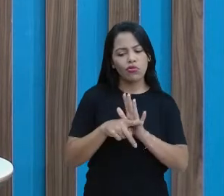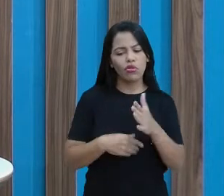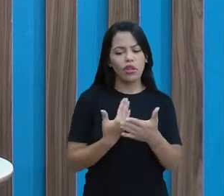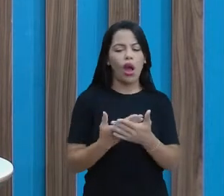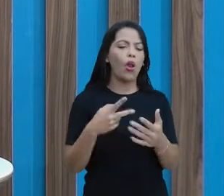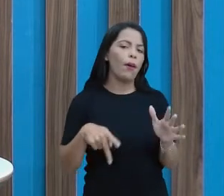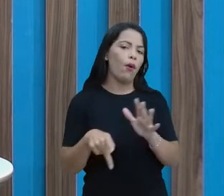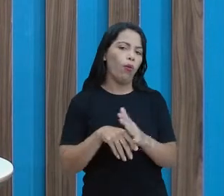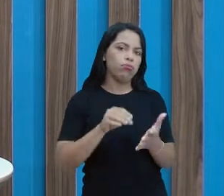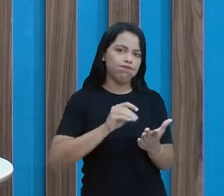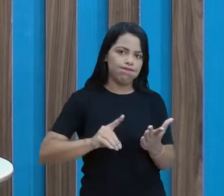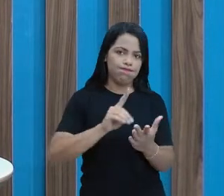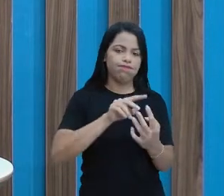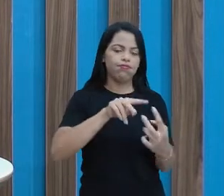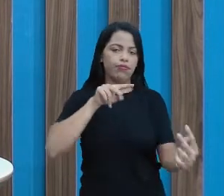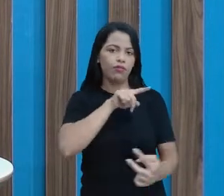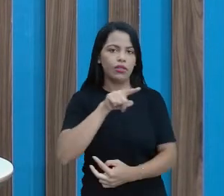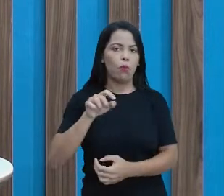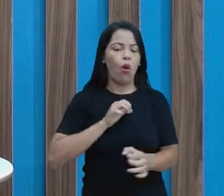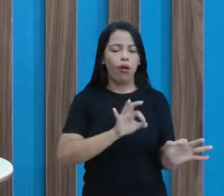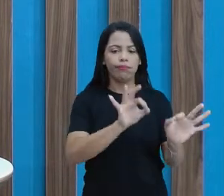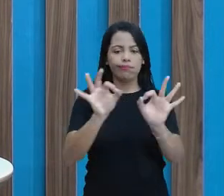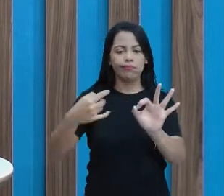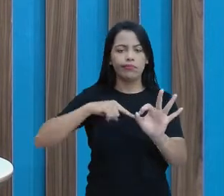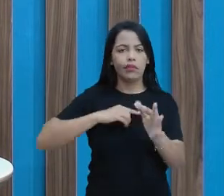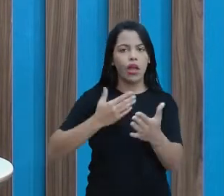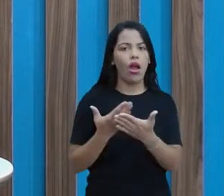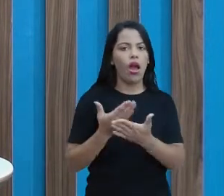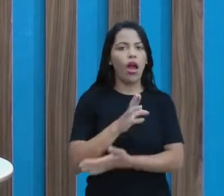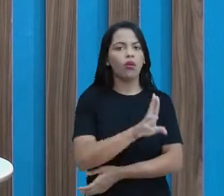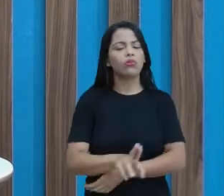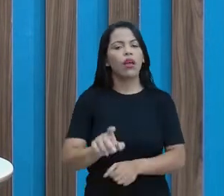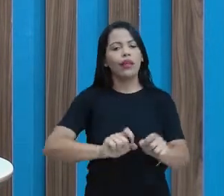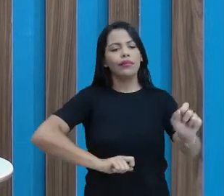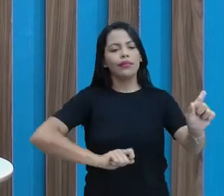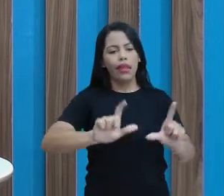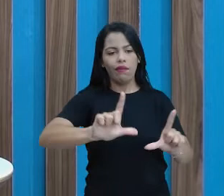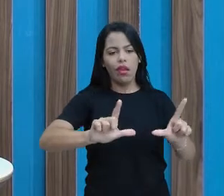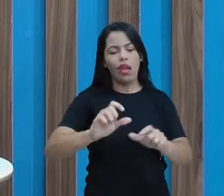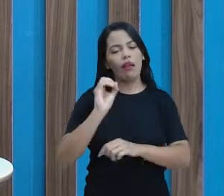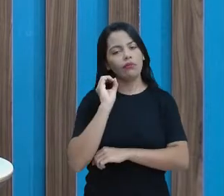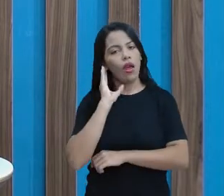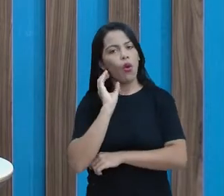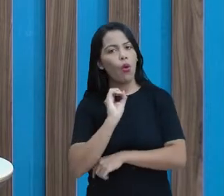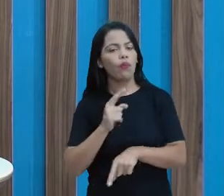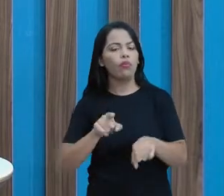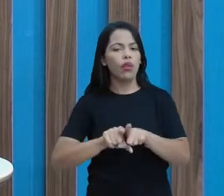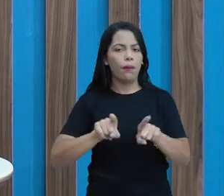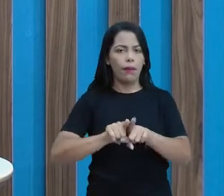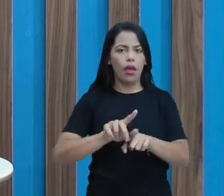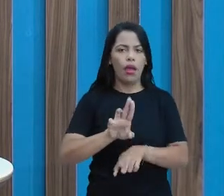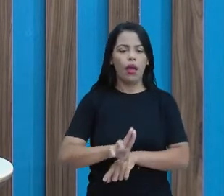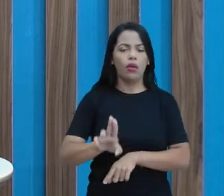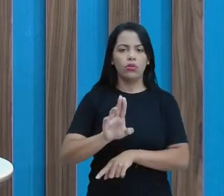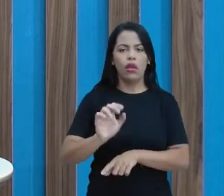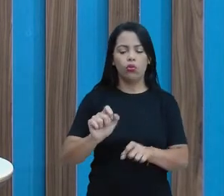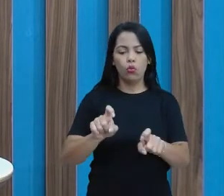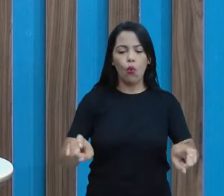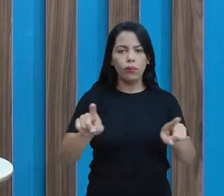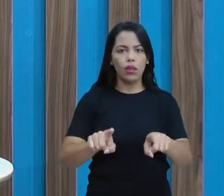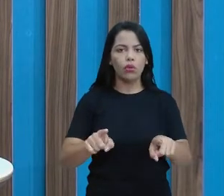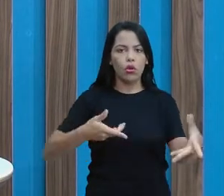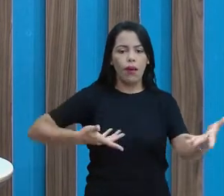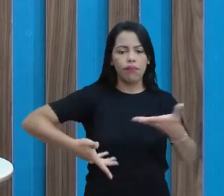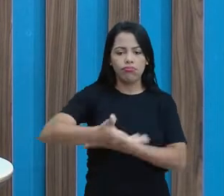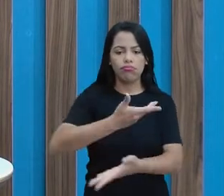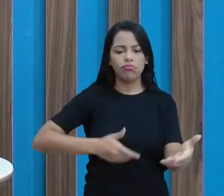aula digital. Você pode assistir a nossa aula aí pela TV, pelo celular ou pelo computador, certo? Para estar